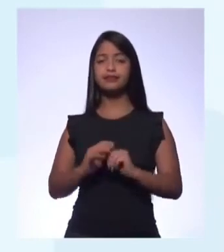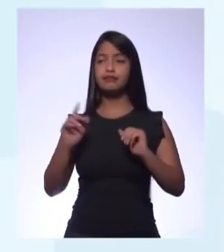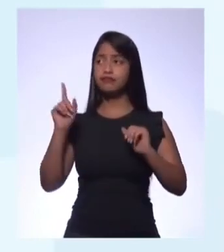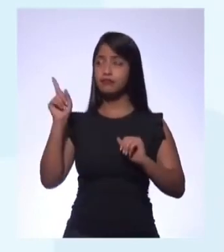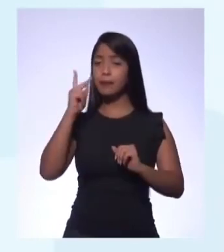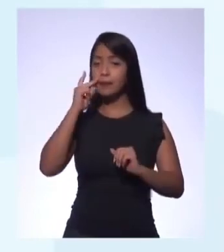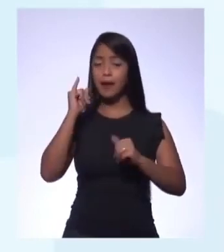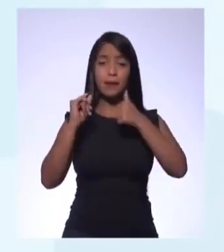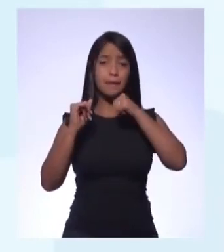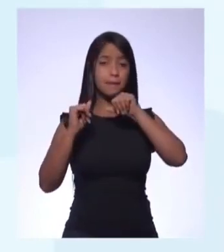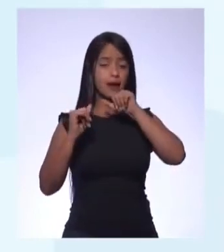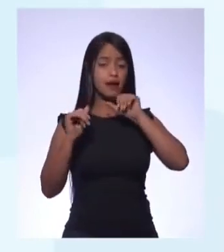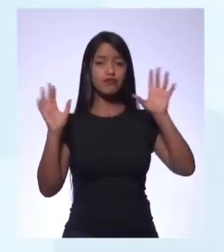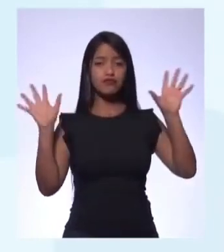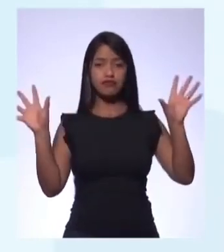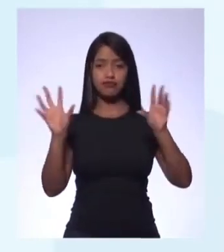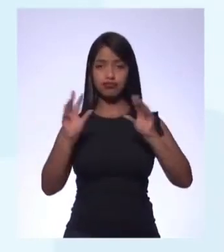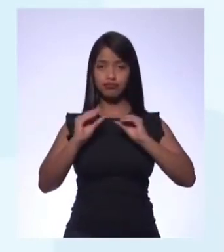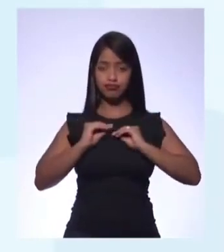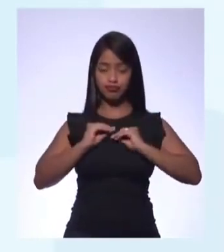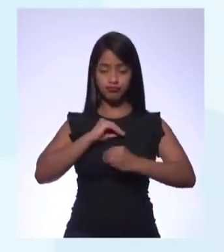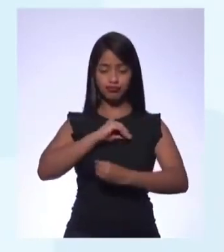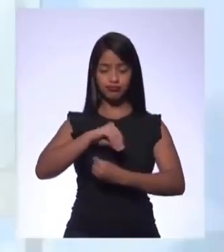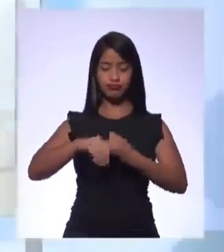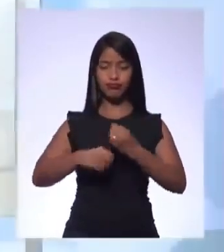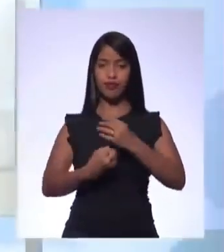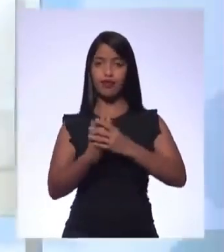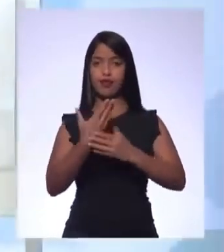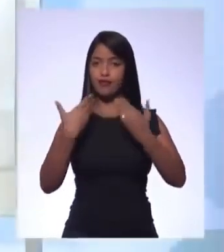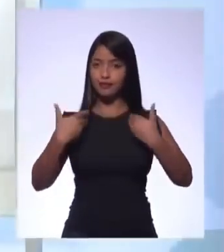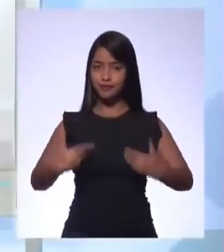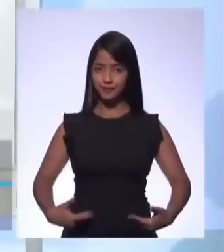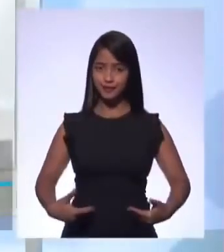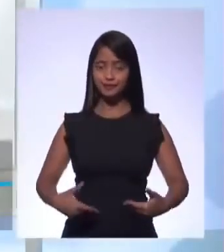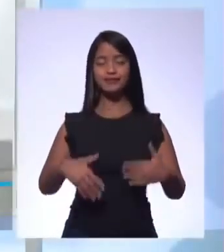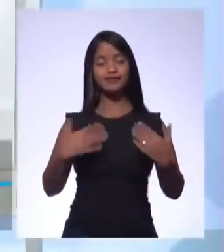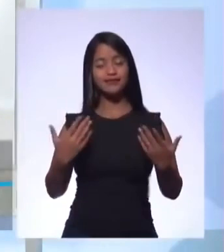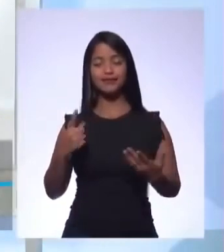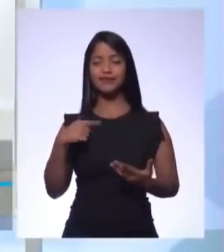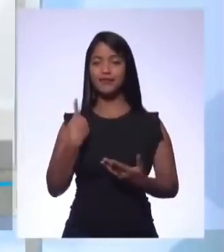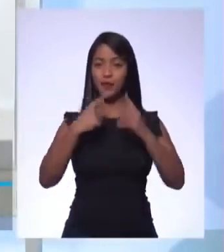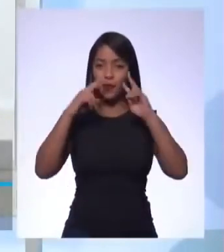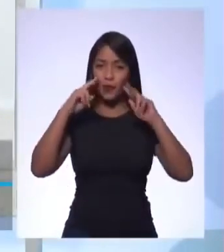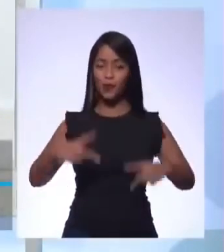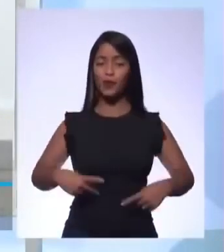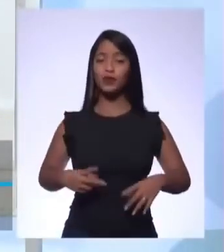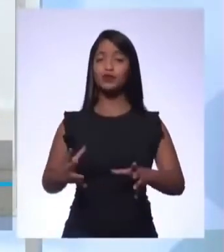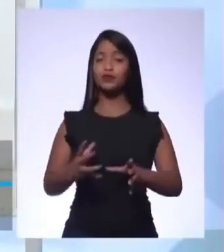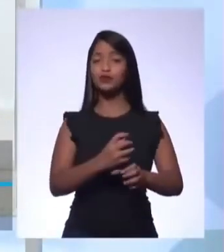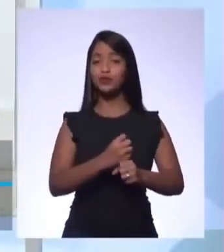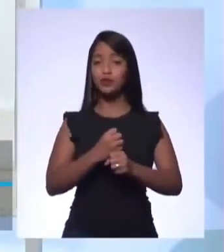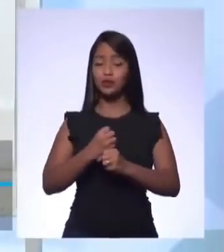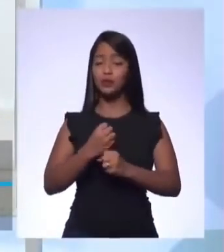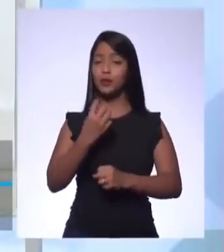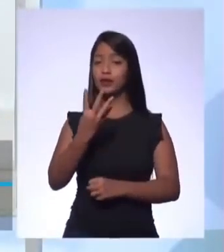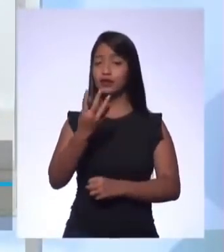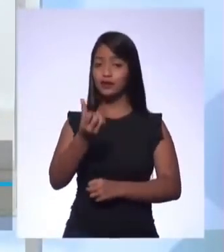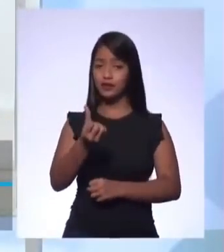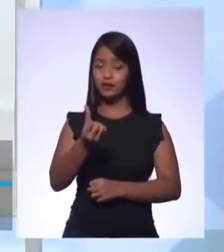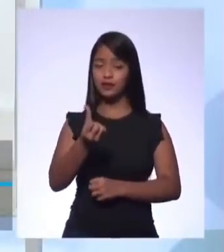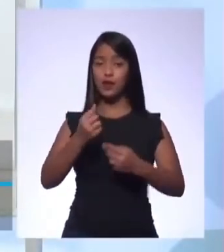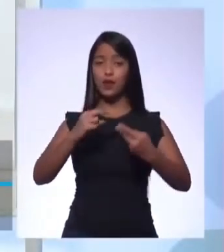desses cromossomos vai formar você, tá? Então, o ser humano, nós temos 46 cromossomos. Nós temos